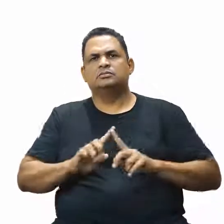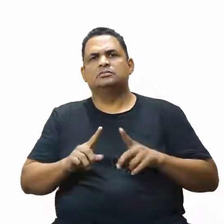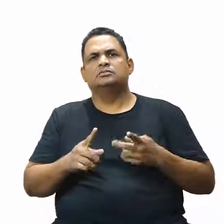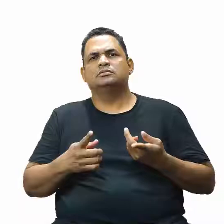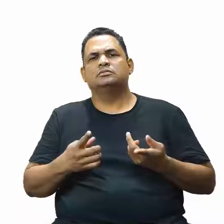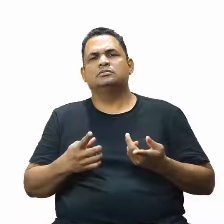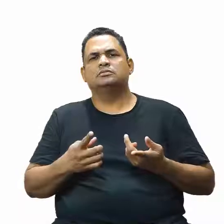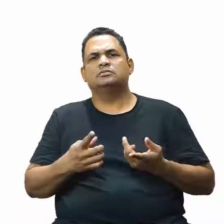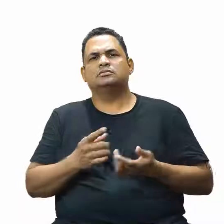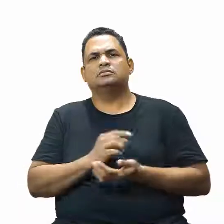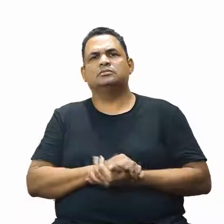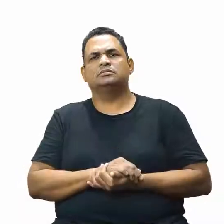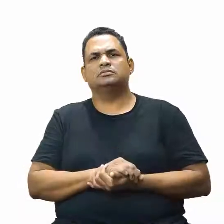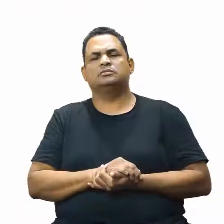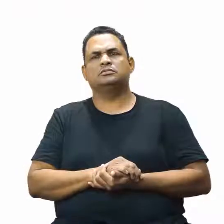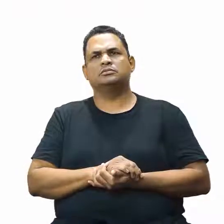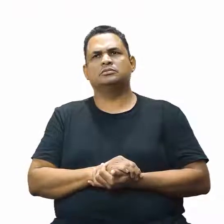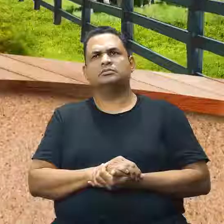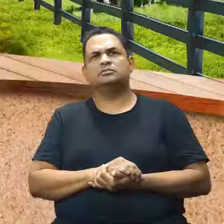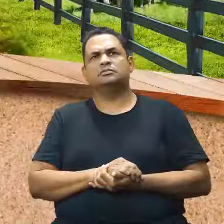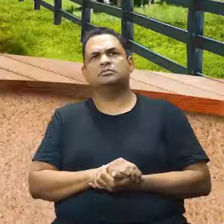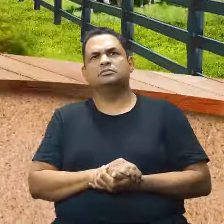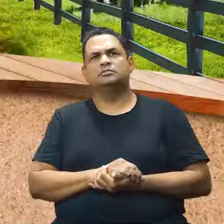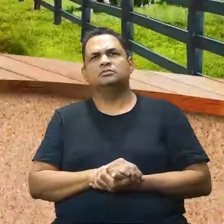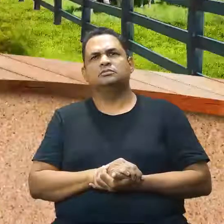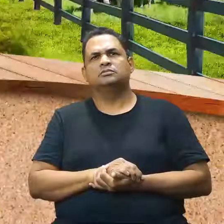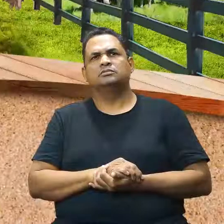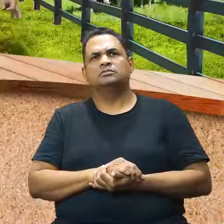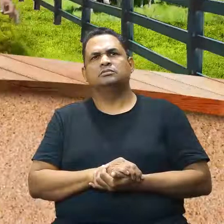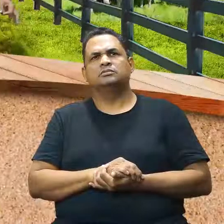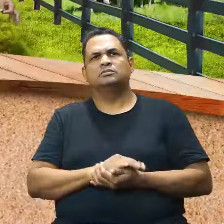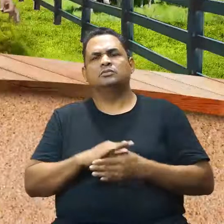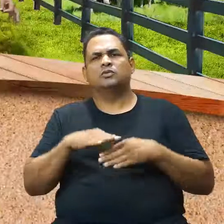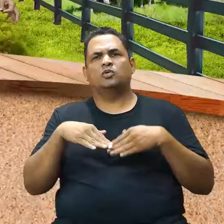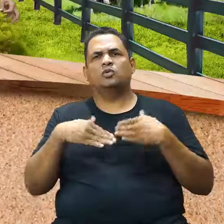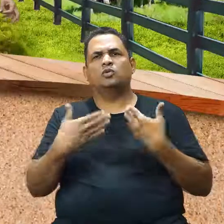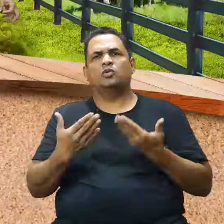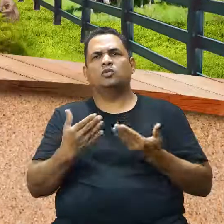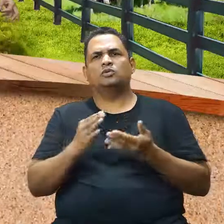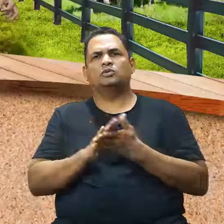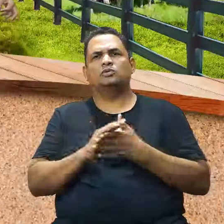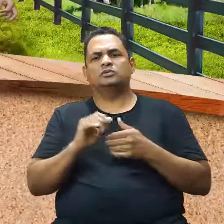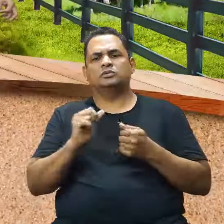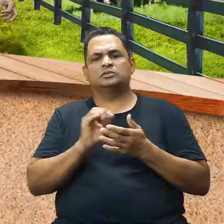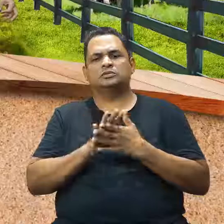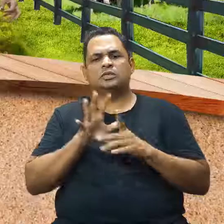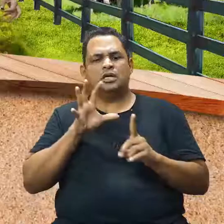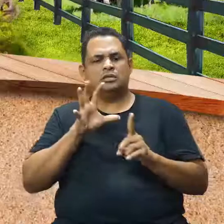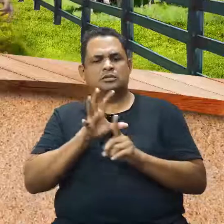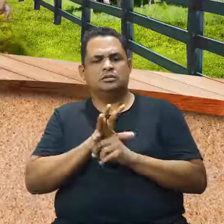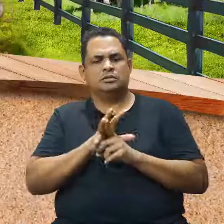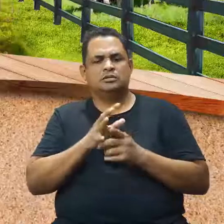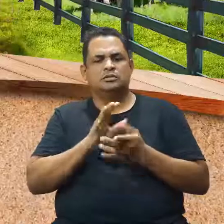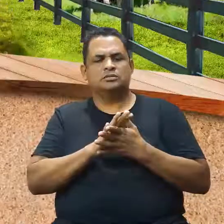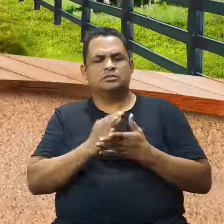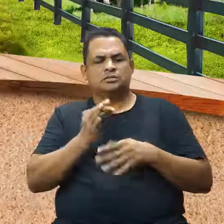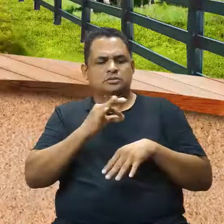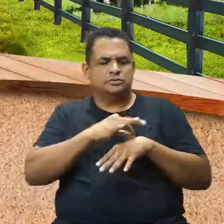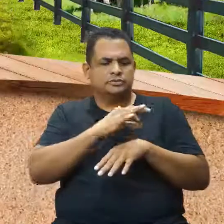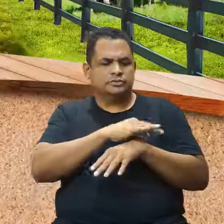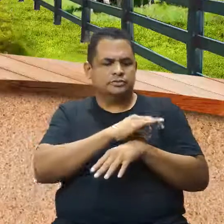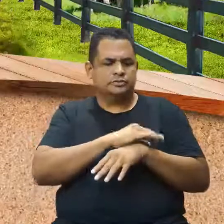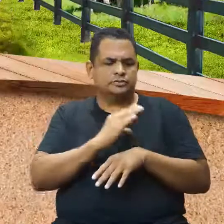Sim! Aqui pro tio. Gente, toda vez que a gente está falando sobre ataque de formigas, ataque de